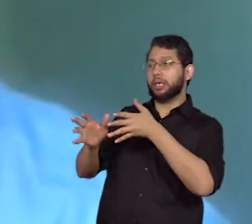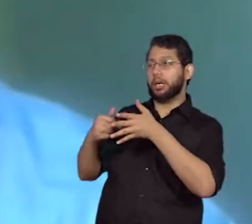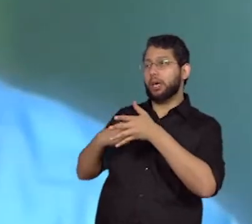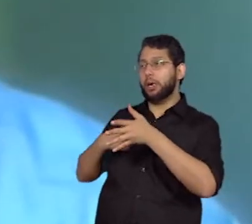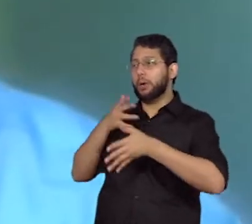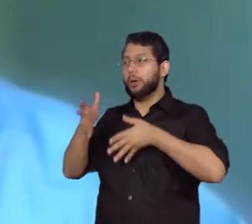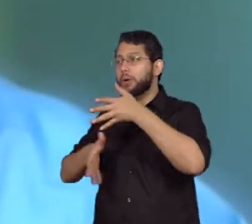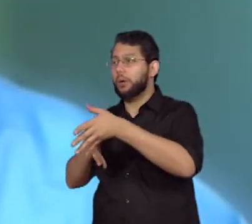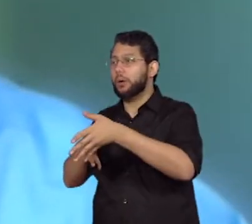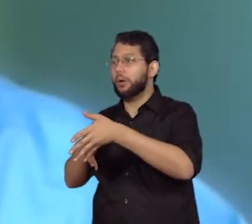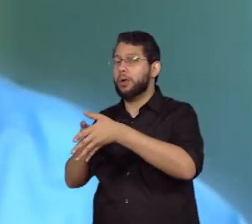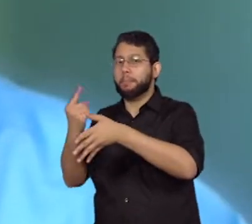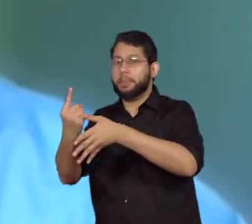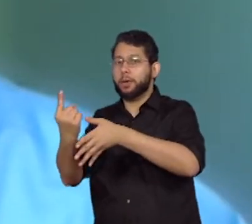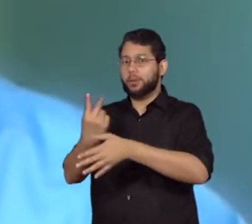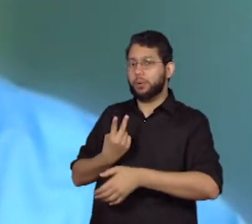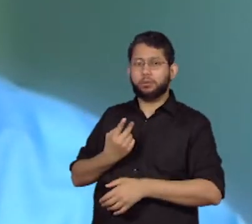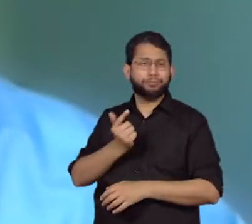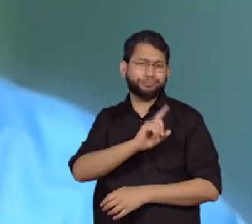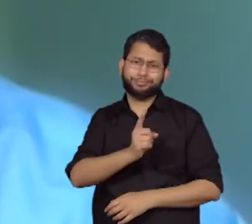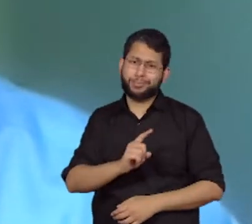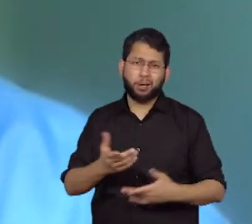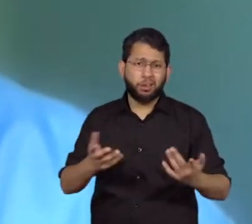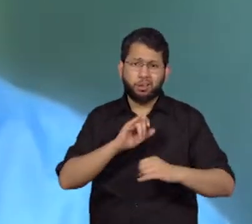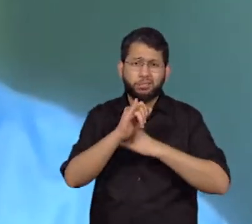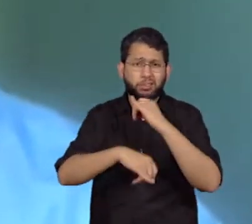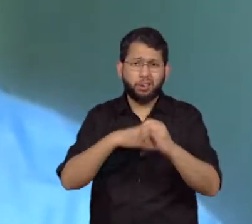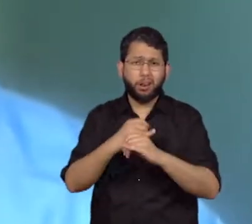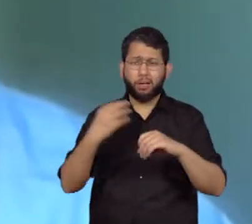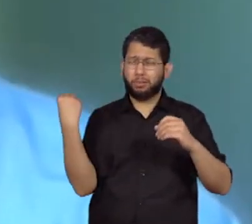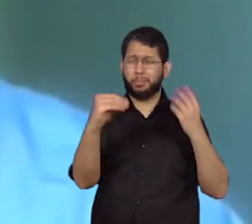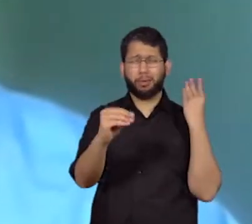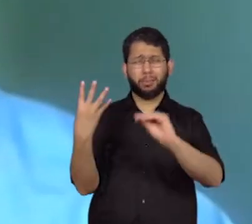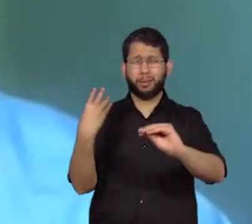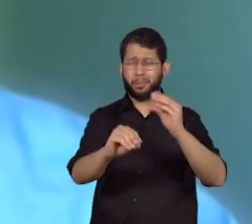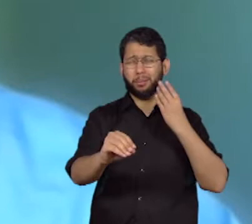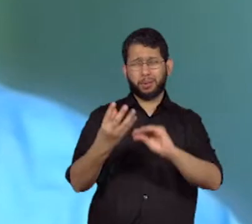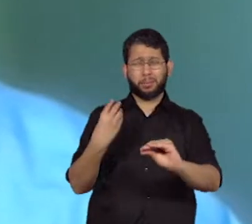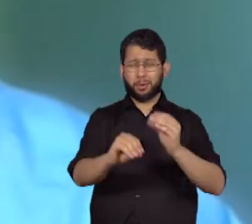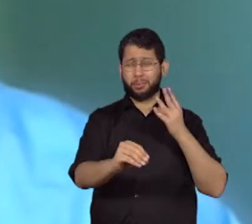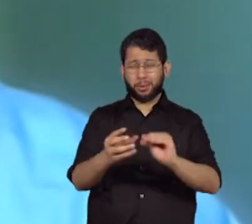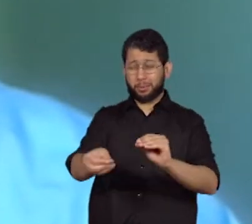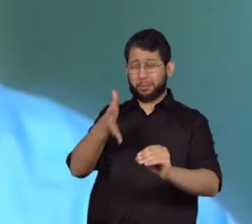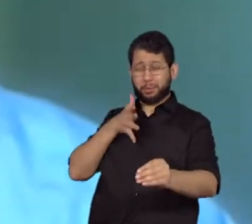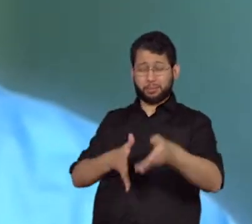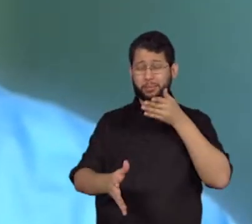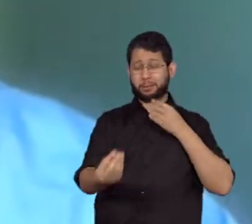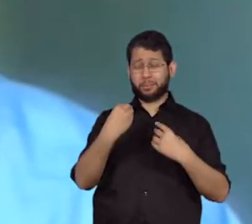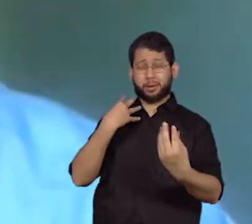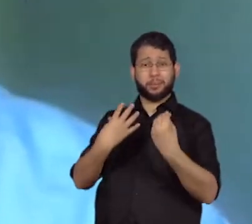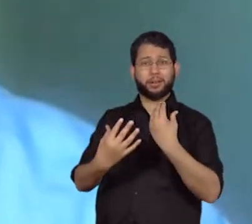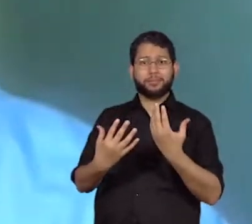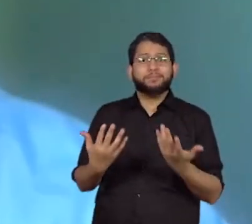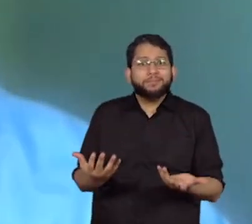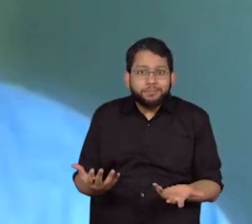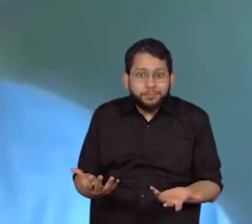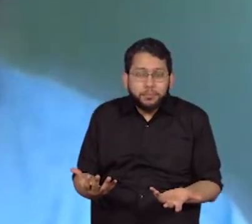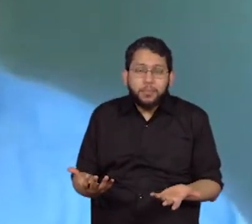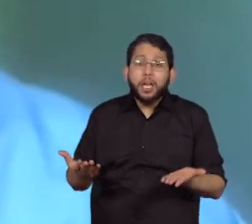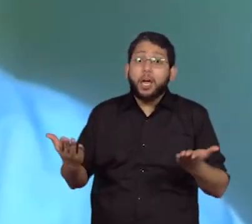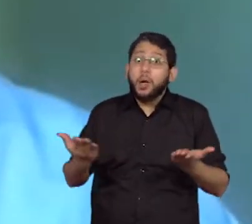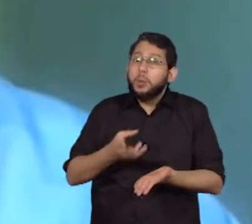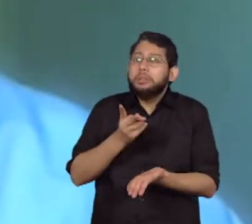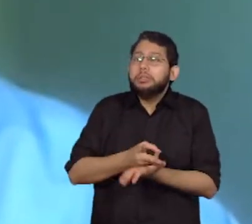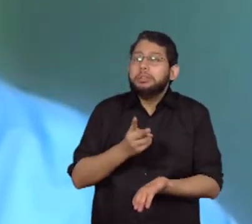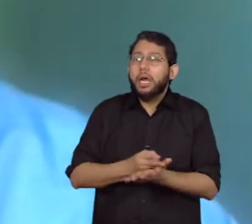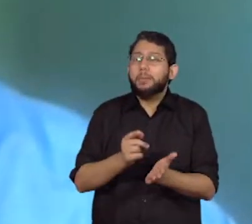via de mão dupla. Eu sempre fui aberto a ouvir o leitor, eu